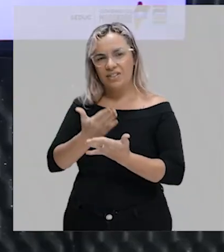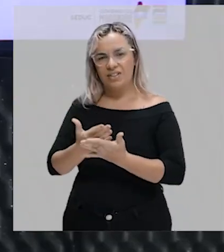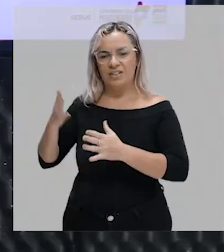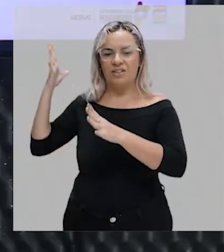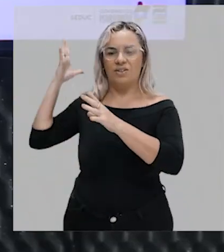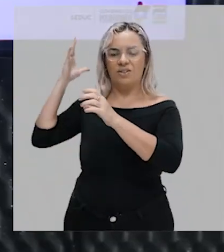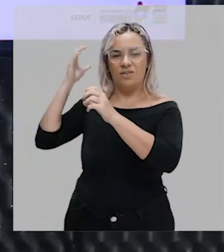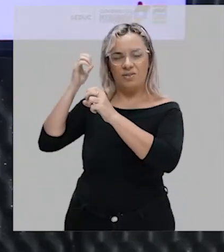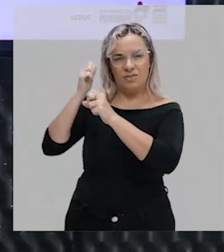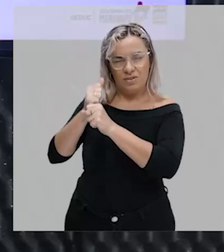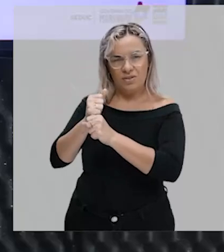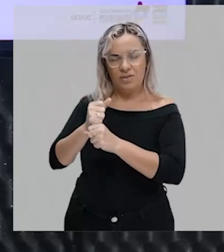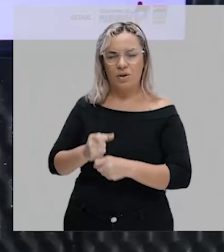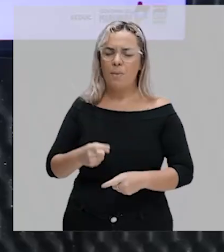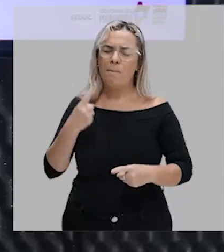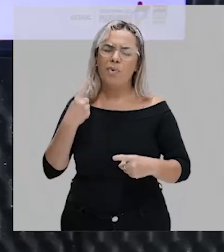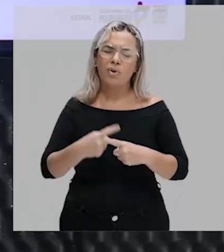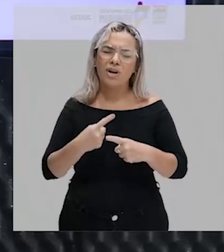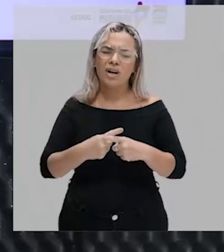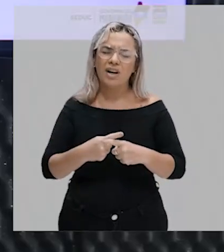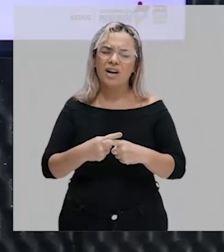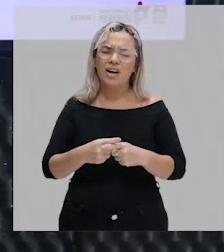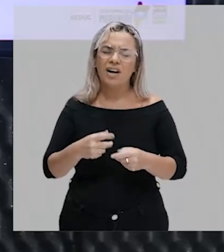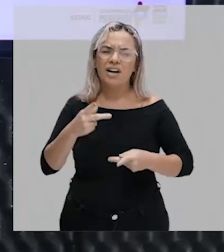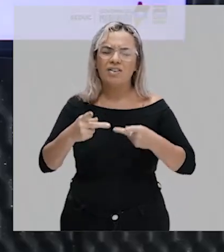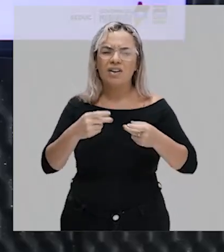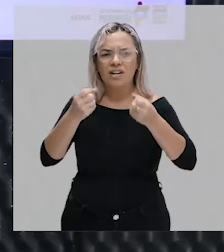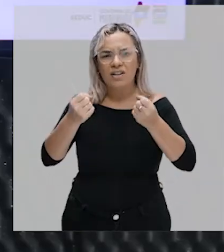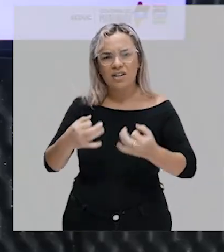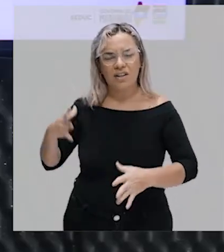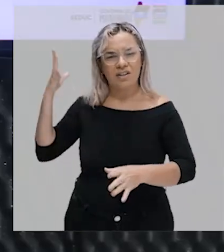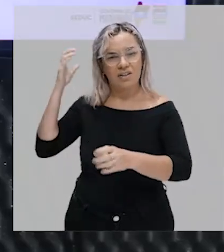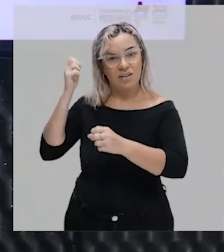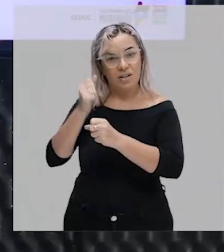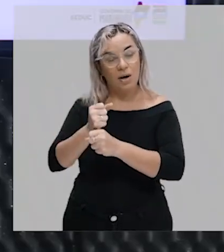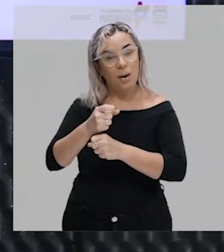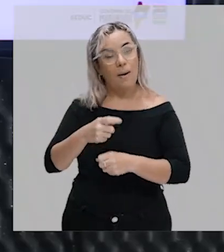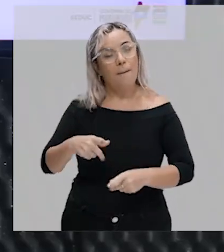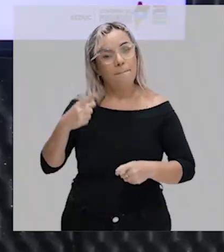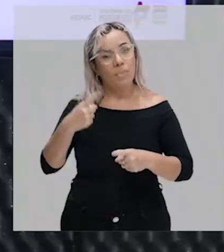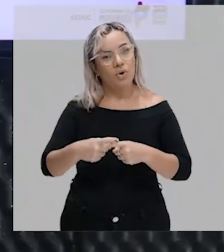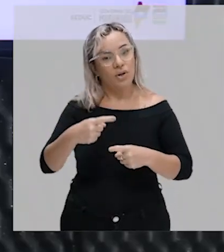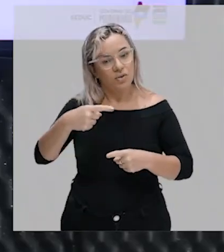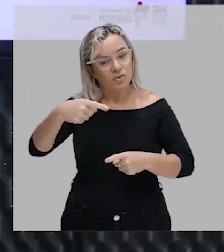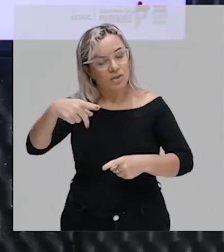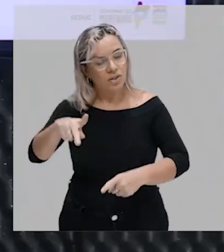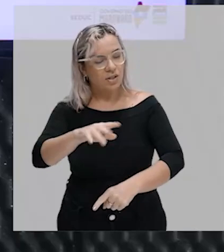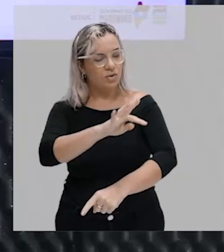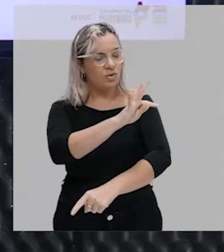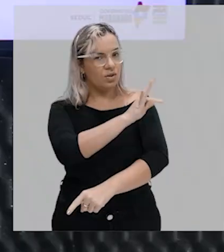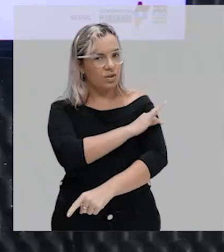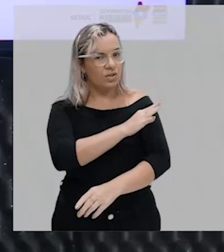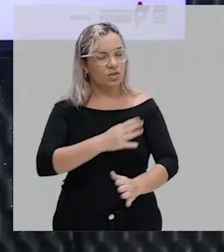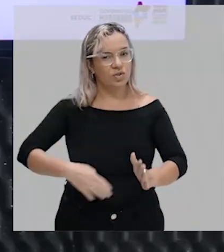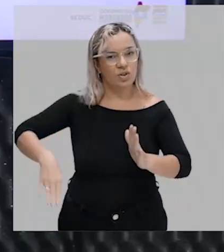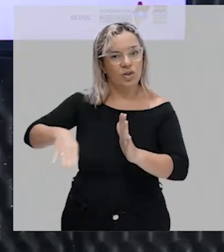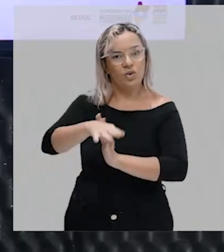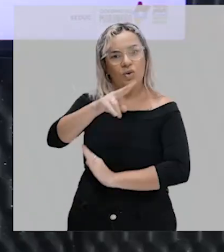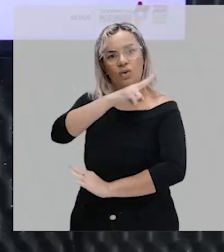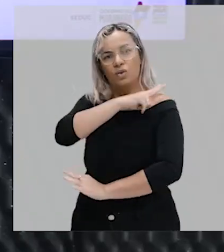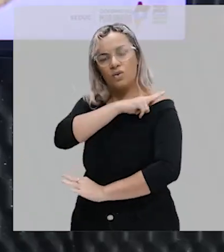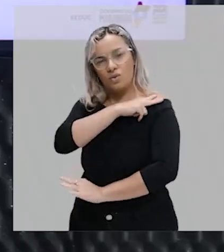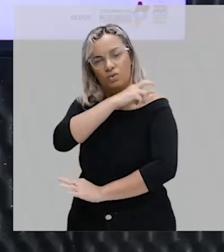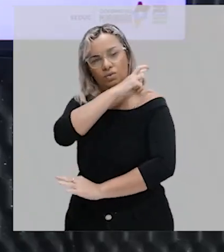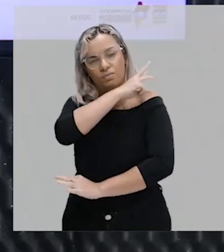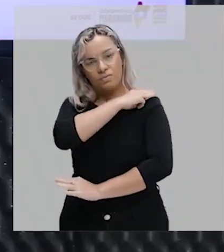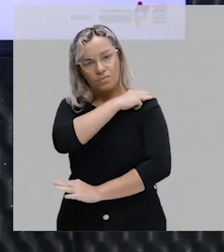rever. Por que eu digo rever? Porque você veio do ensino fundamental e este assunto aí não é novidade. Vamos trabalhar com...